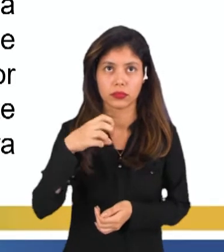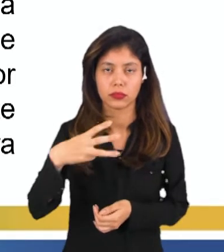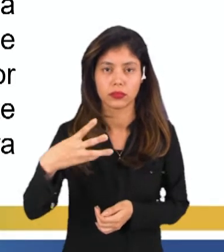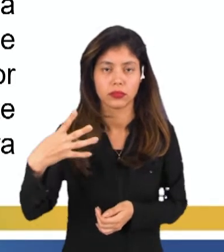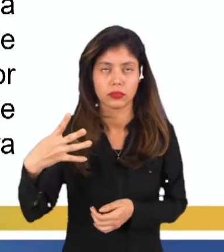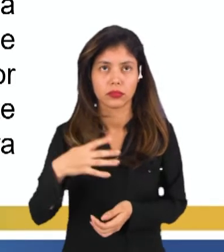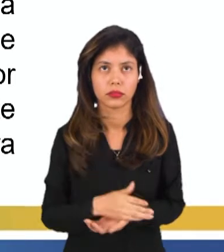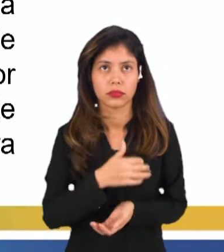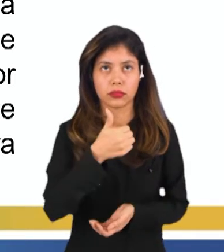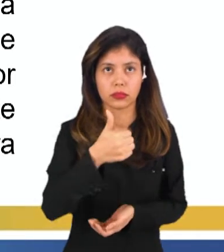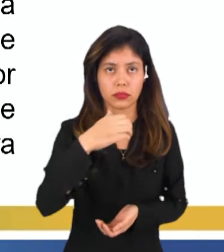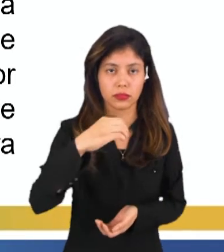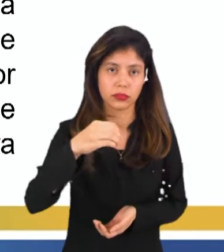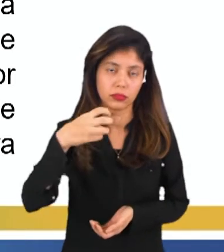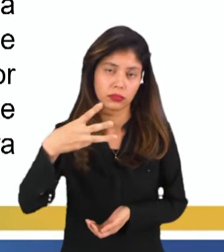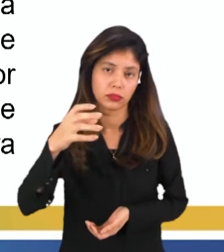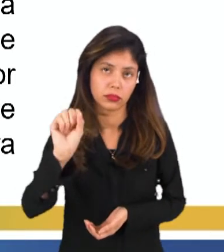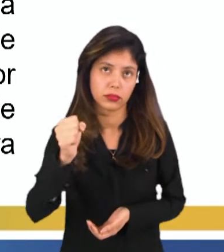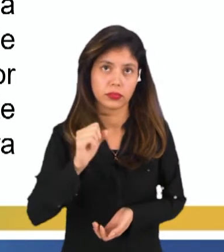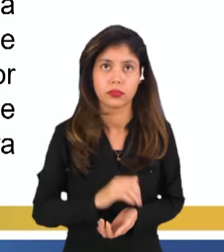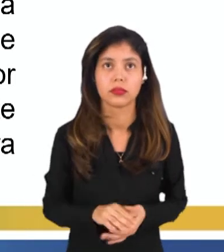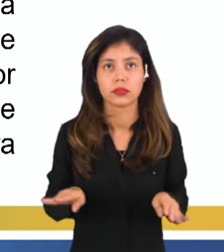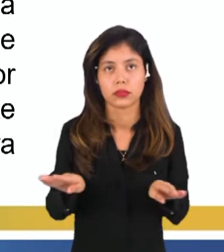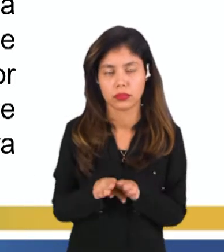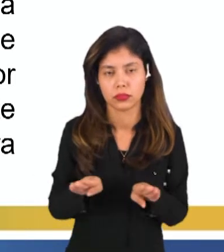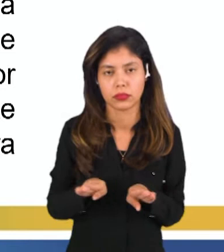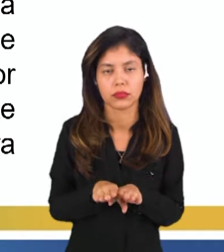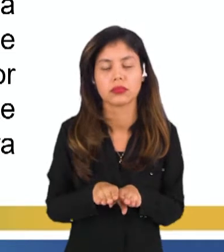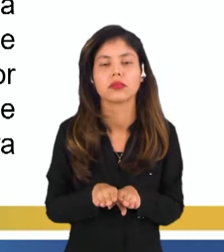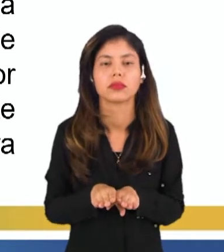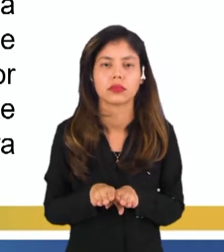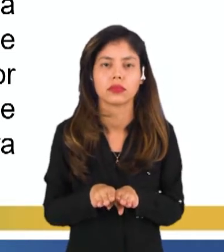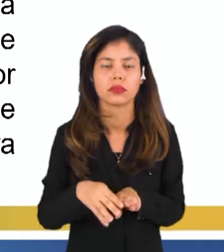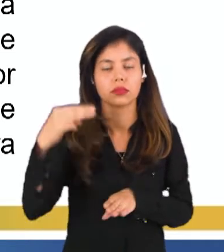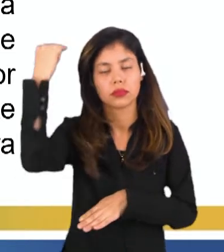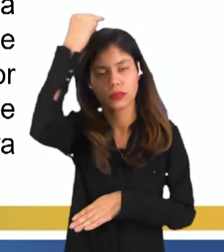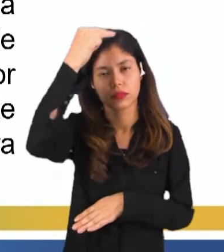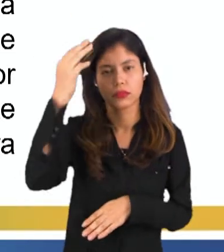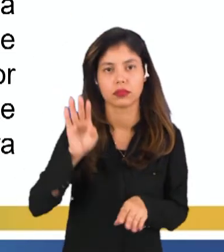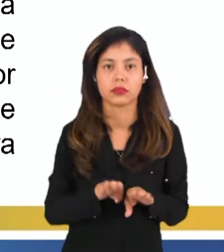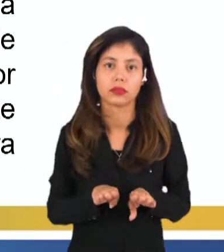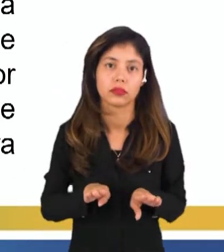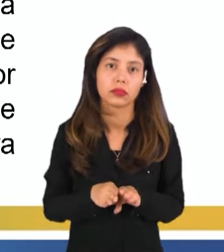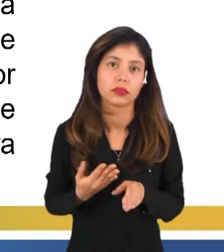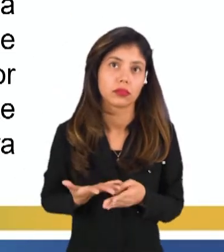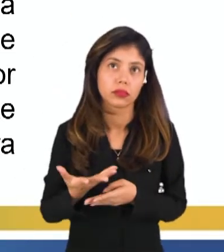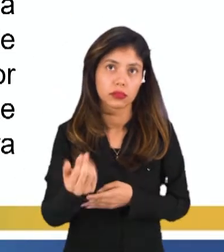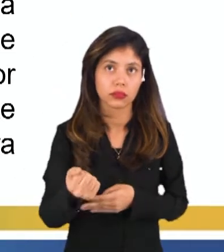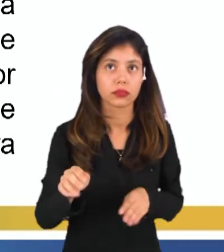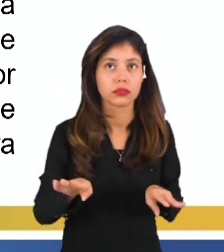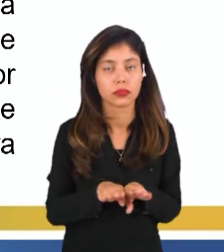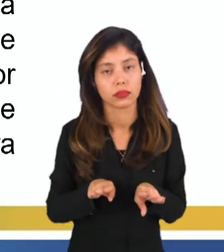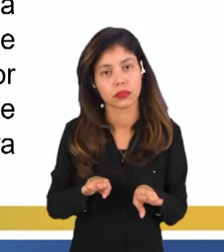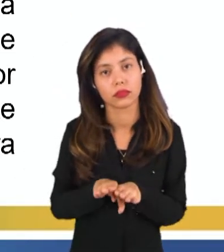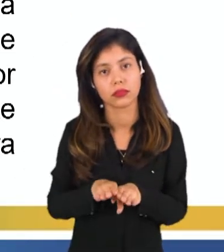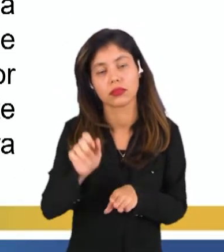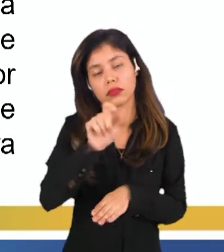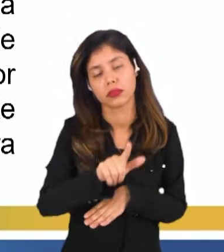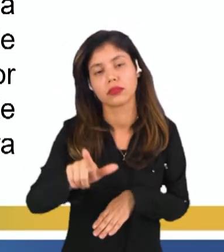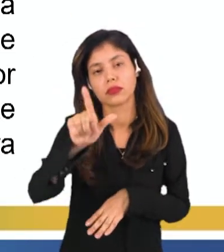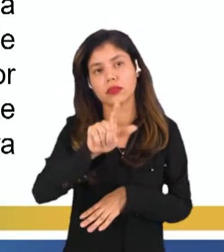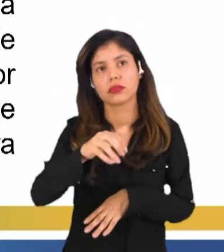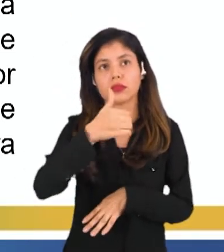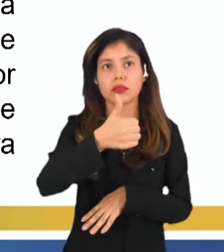1934 e 1938, que também, e em México também. Então, ele recebeu o Prêmio Nobel da Literatura